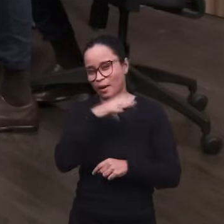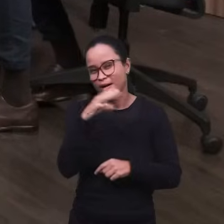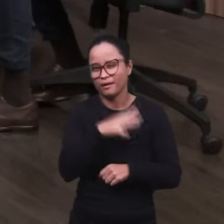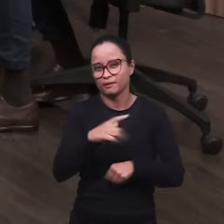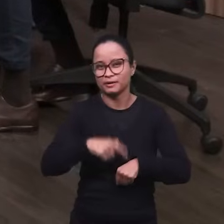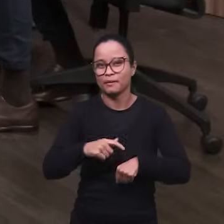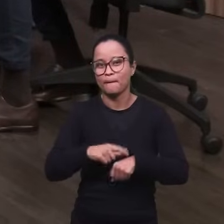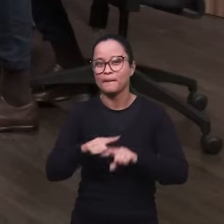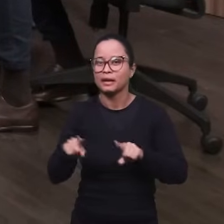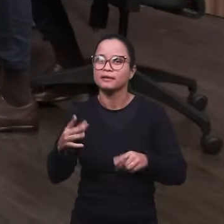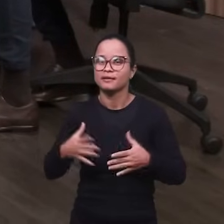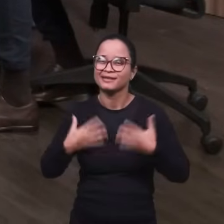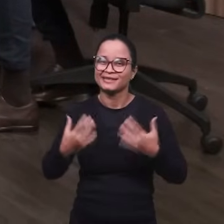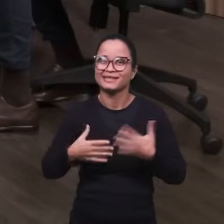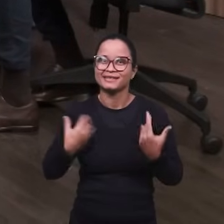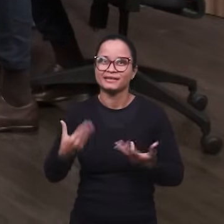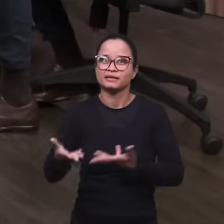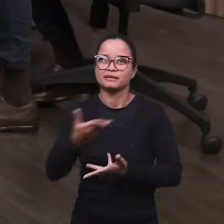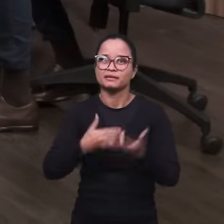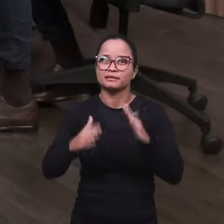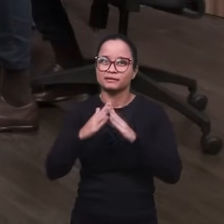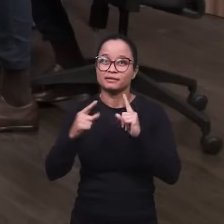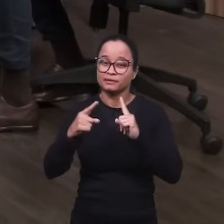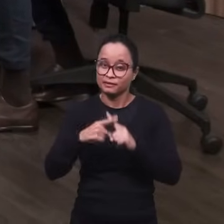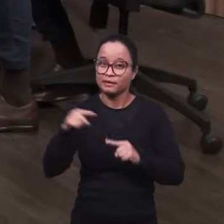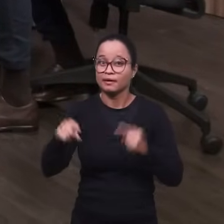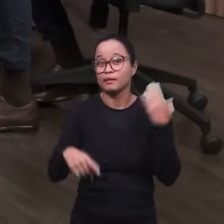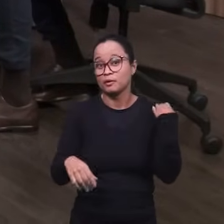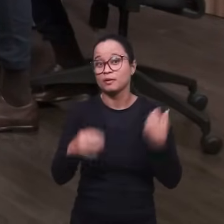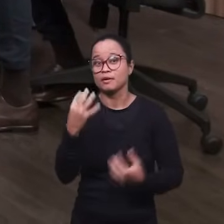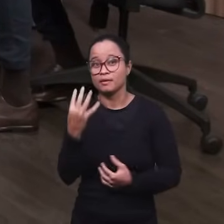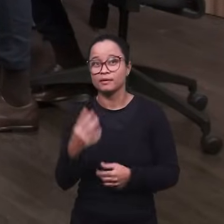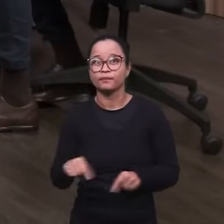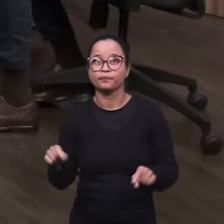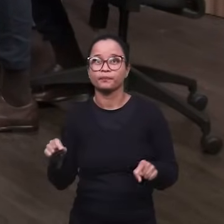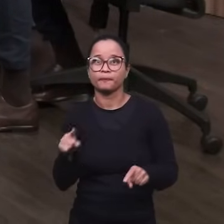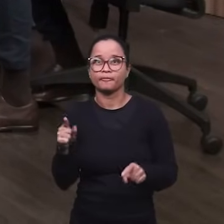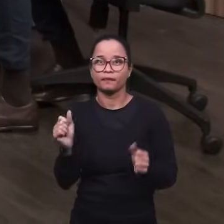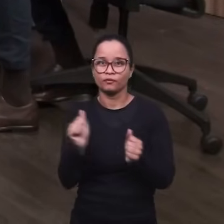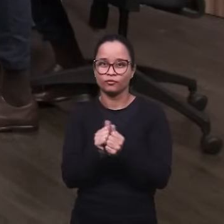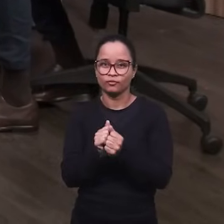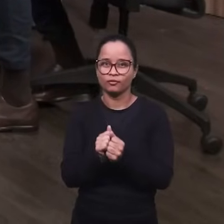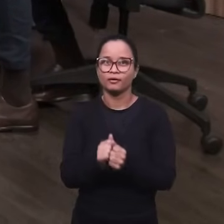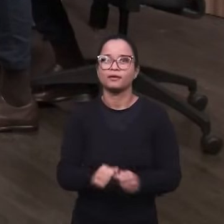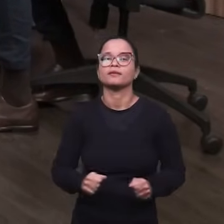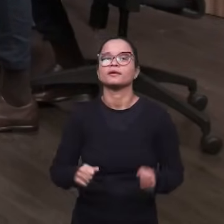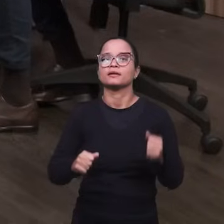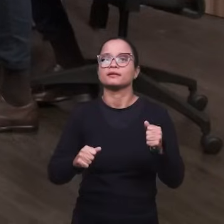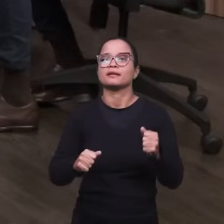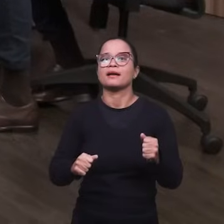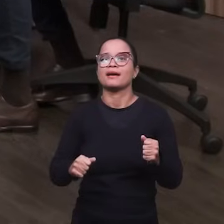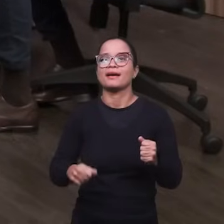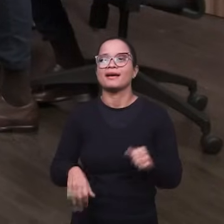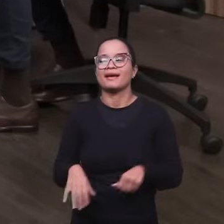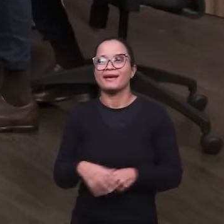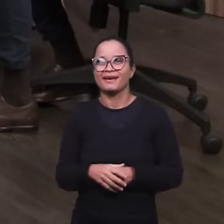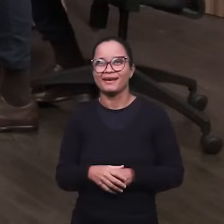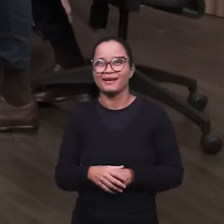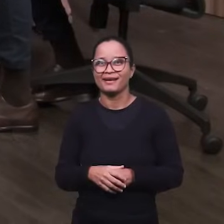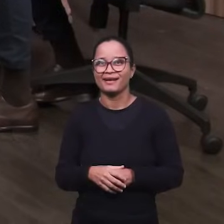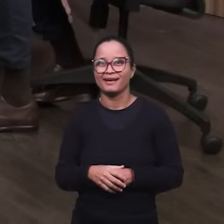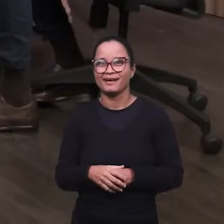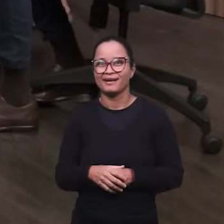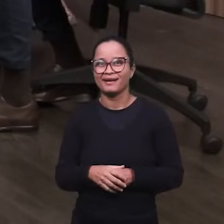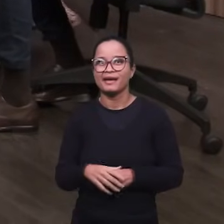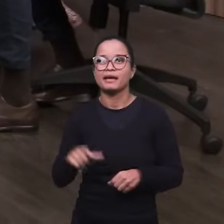disso. Mas eu tenho a alegria e o prazer de fazer parte também dessa igreja, e os irmãos da Praia do Canto. Sim. Faça-se, né?